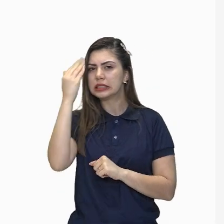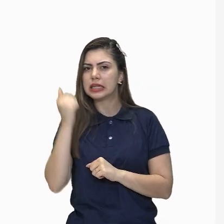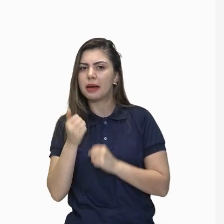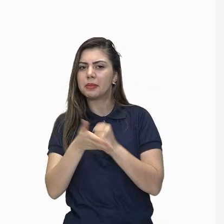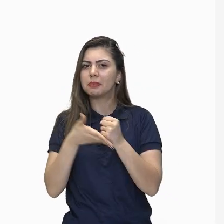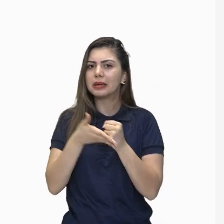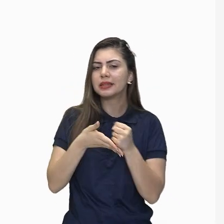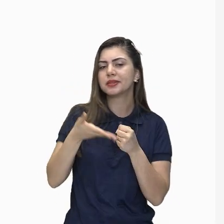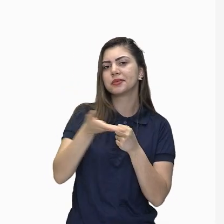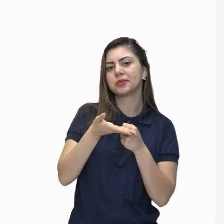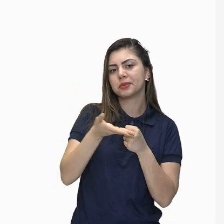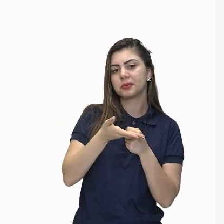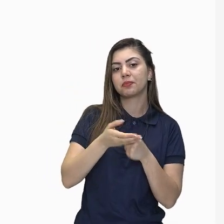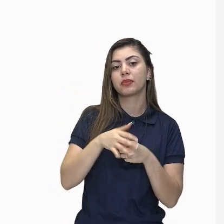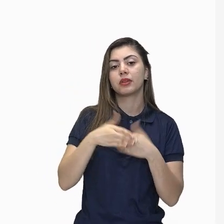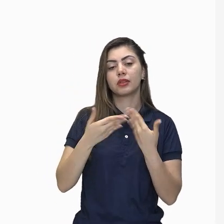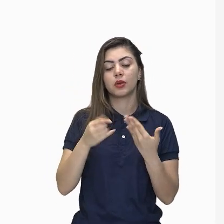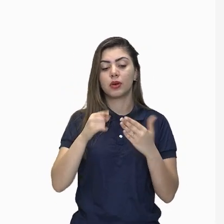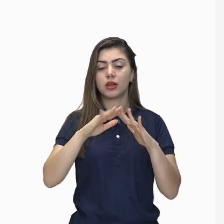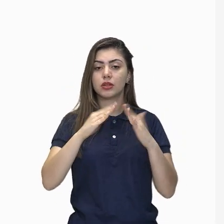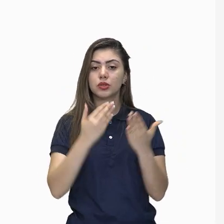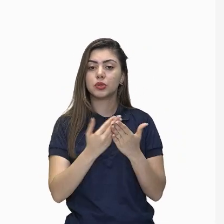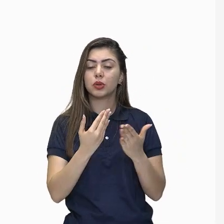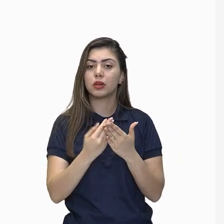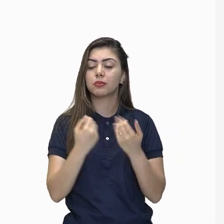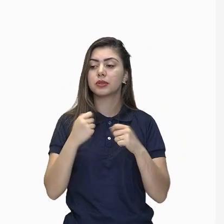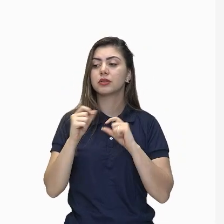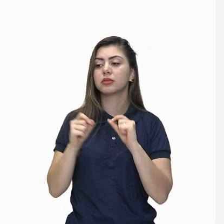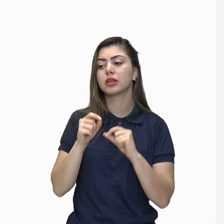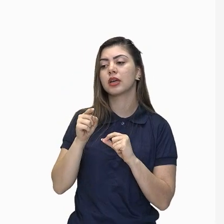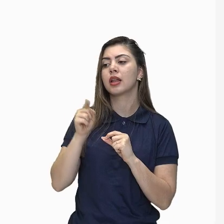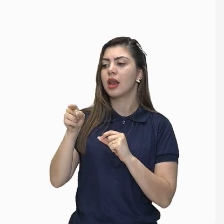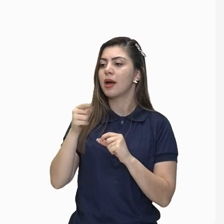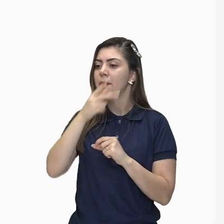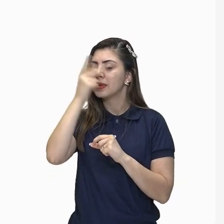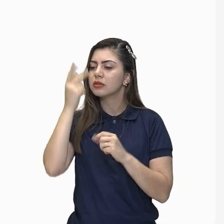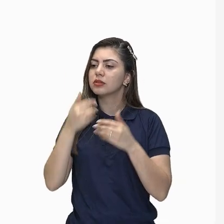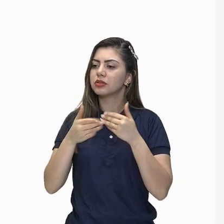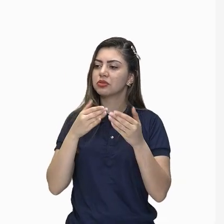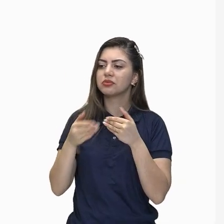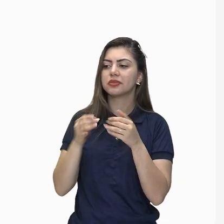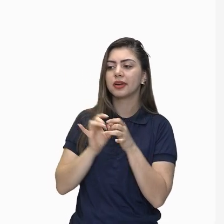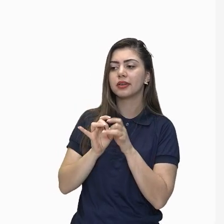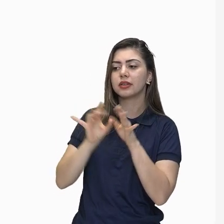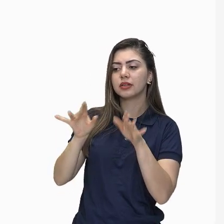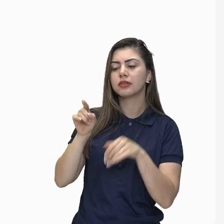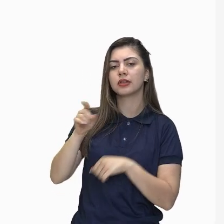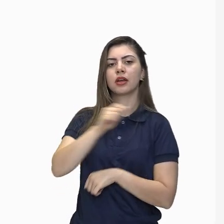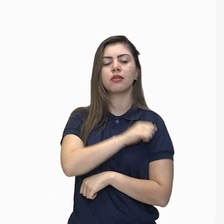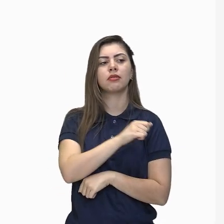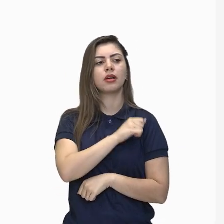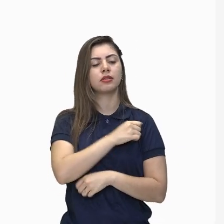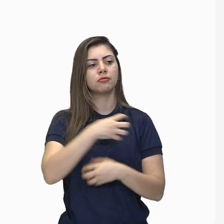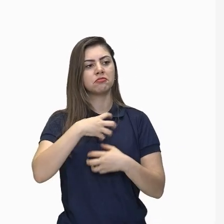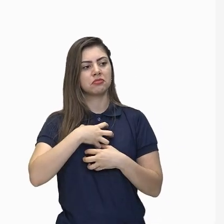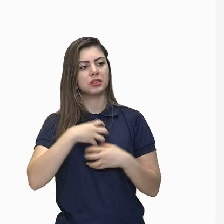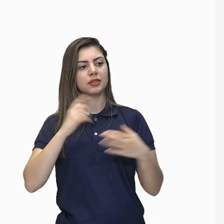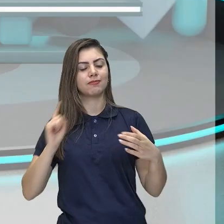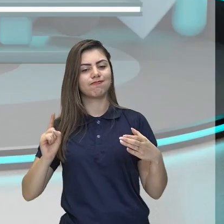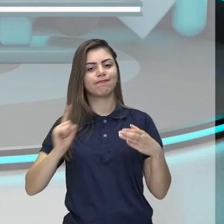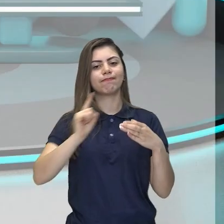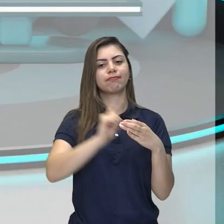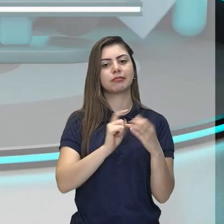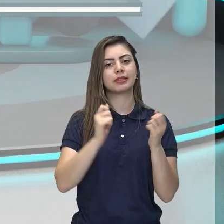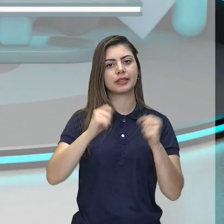espaço de acolhimento, onde cada aluno se sinta parte e possa se expressar com o corpo. Então,